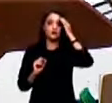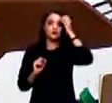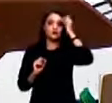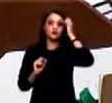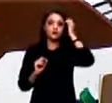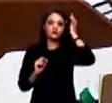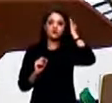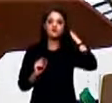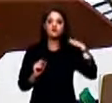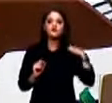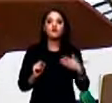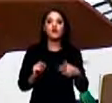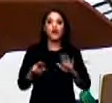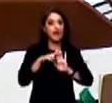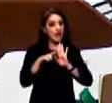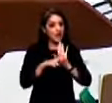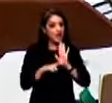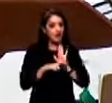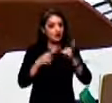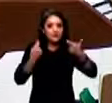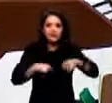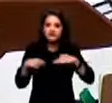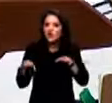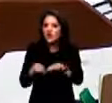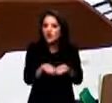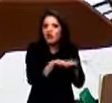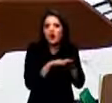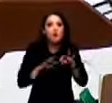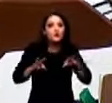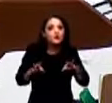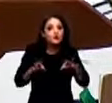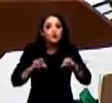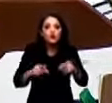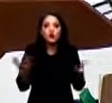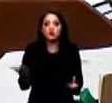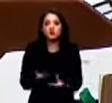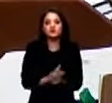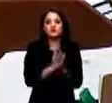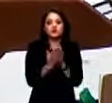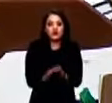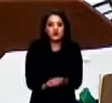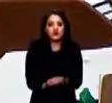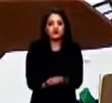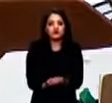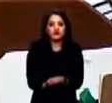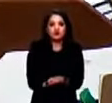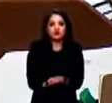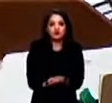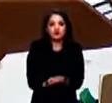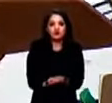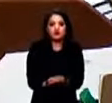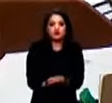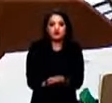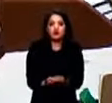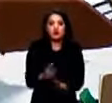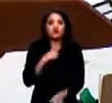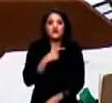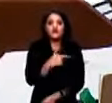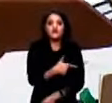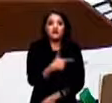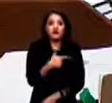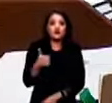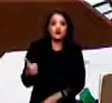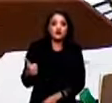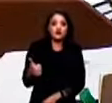A regra serve para todos. Então, todos estes processos que eu não concluí a enumeração, são 21 aqui que eu